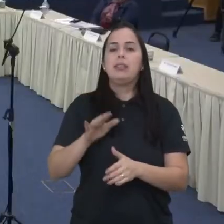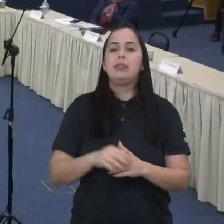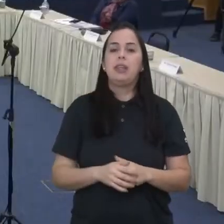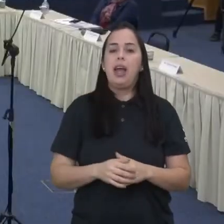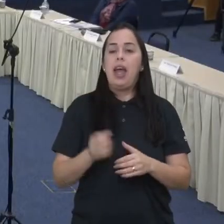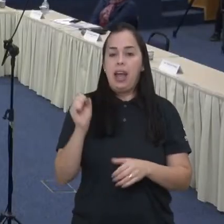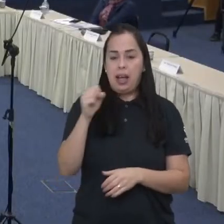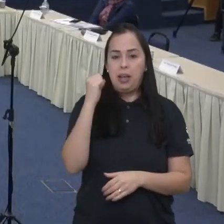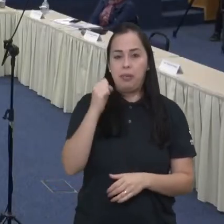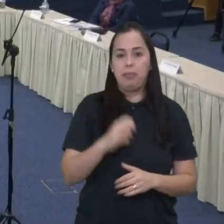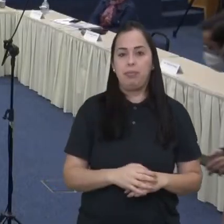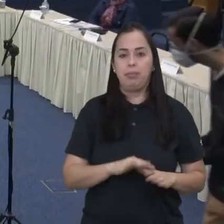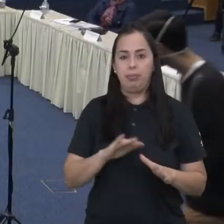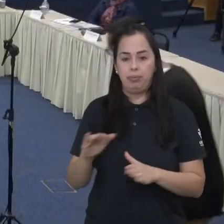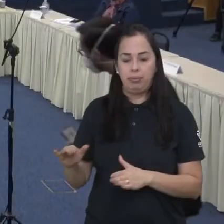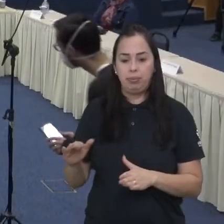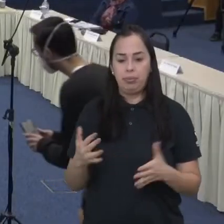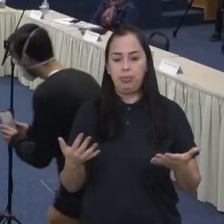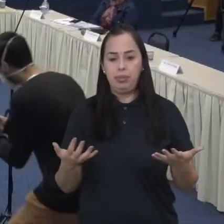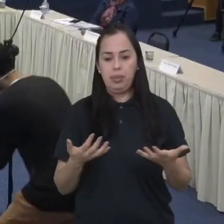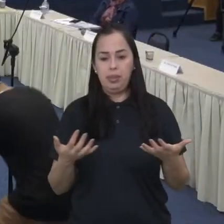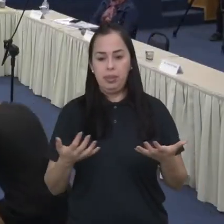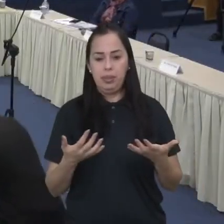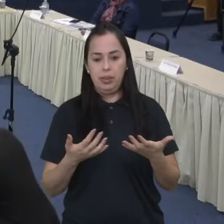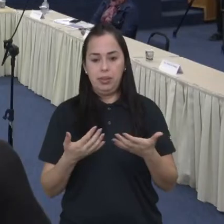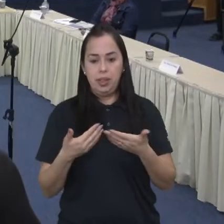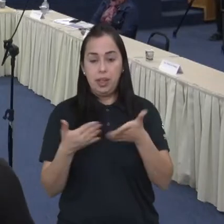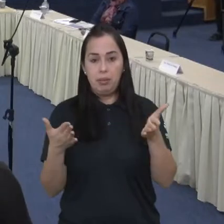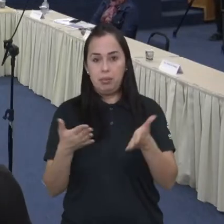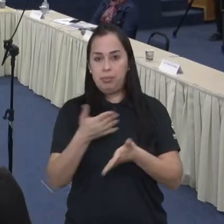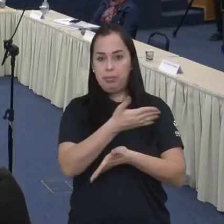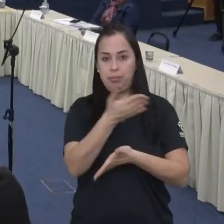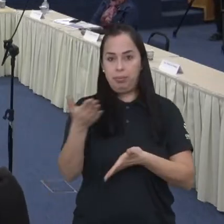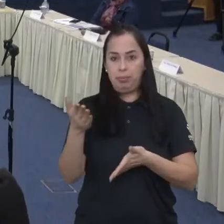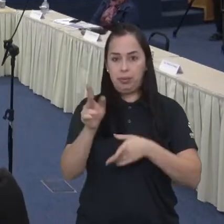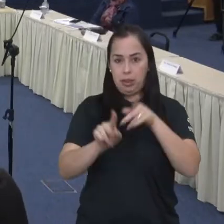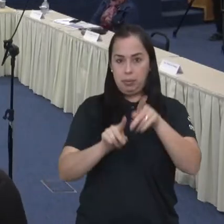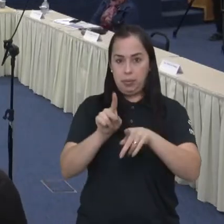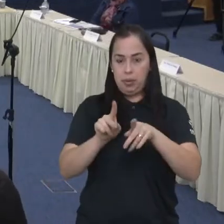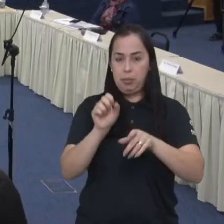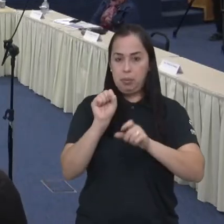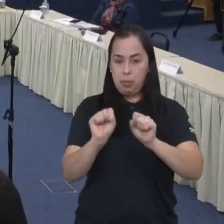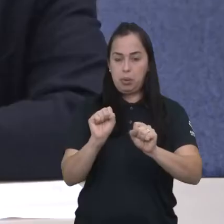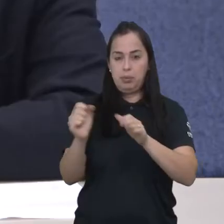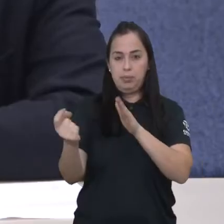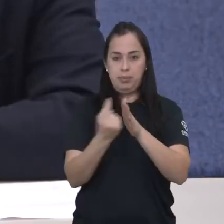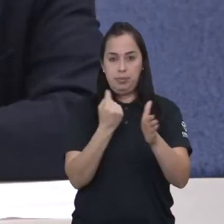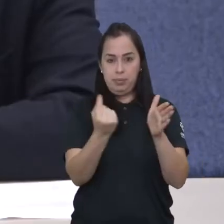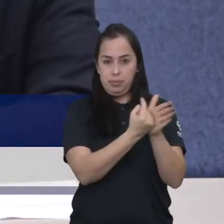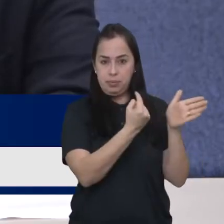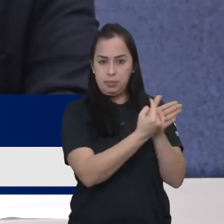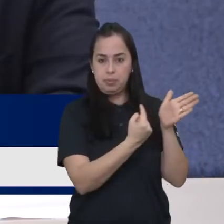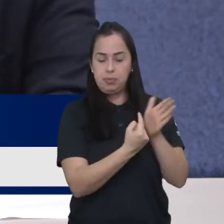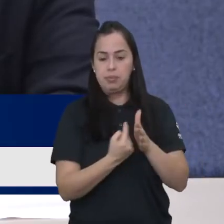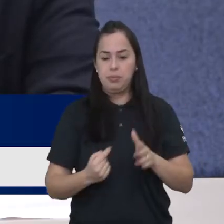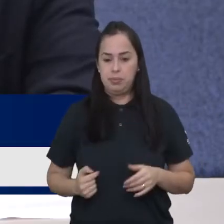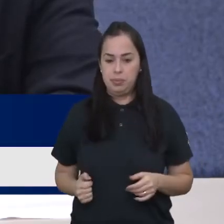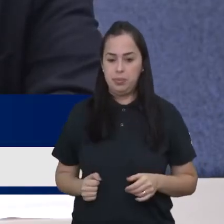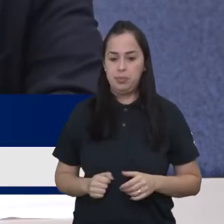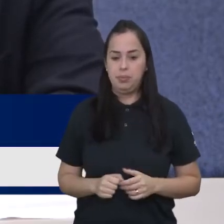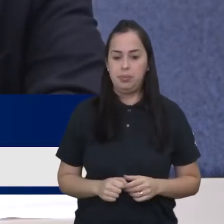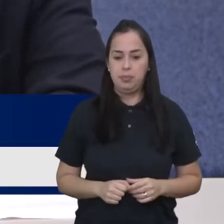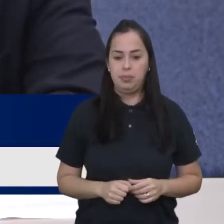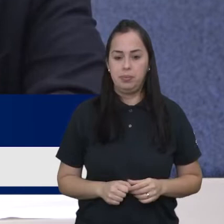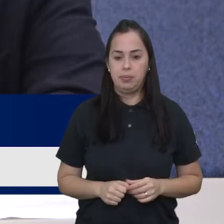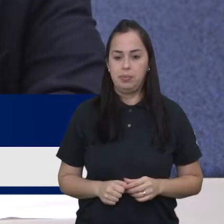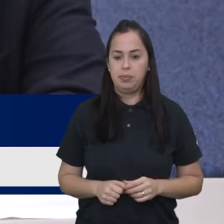Eu quero, muito em breve, abrir agora a palavra para a população para que possam fazer perguntas tanto ao senhor quanto para nós.